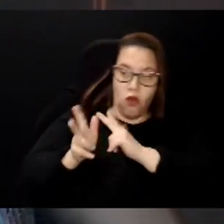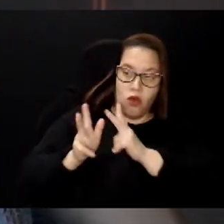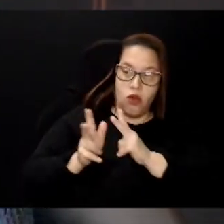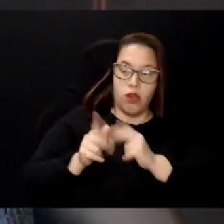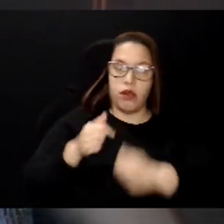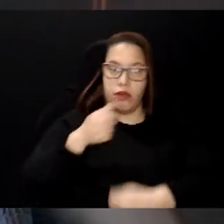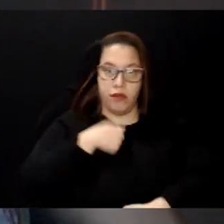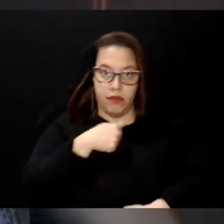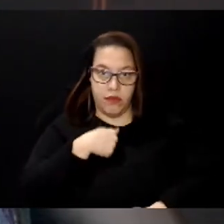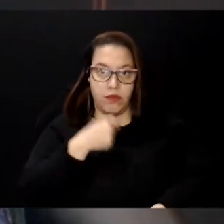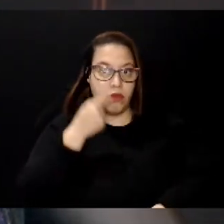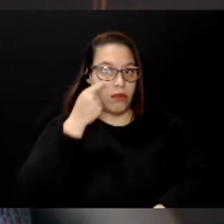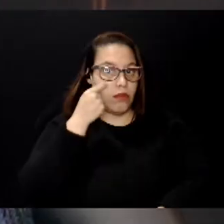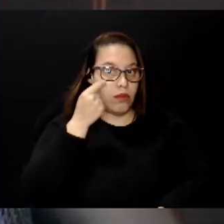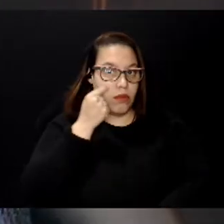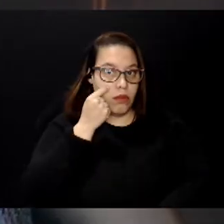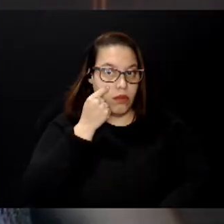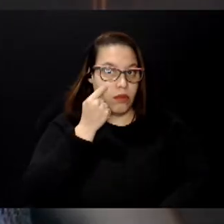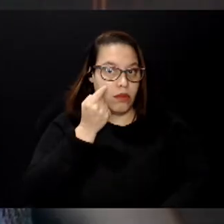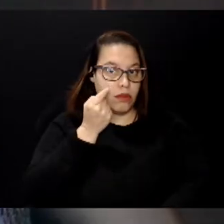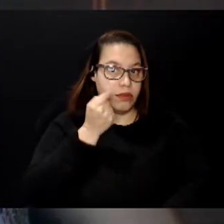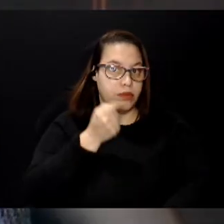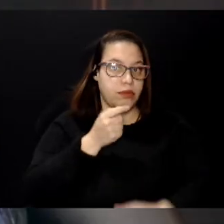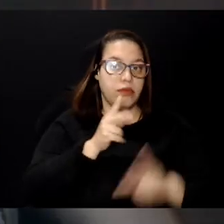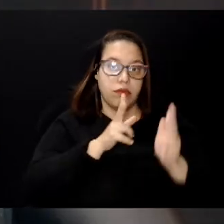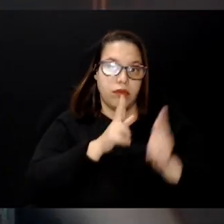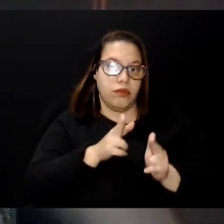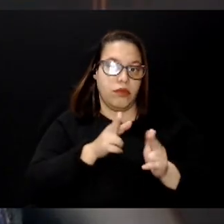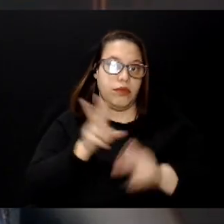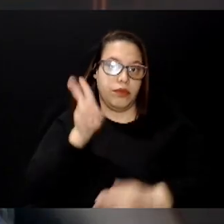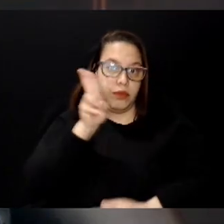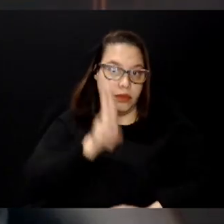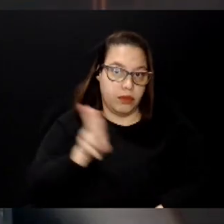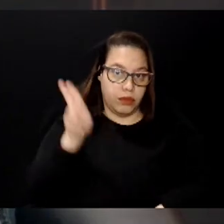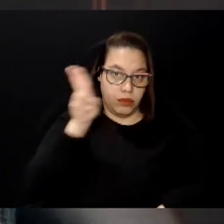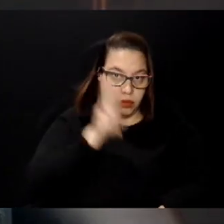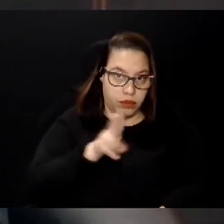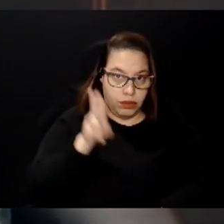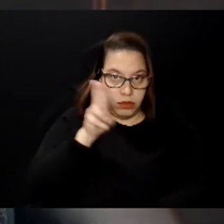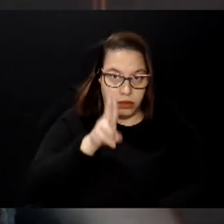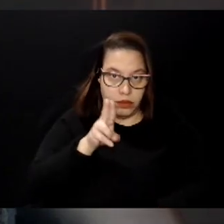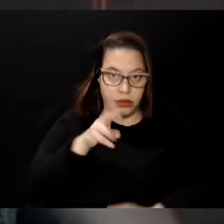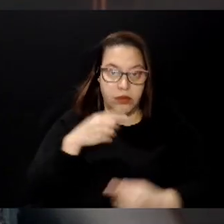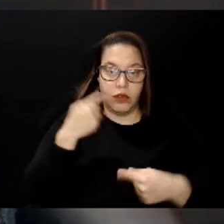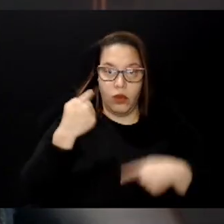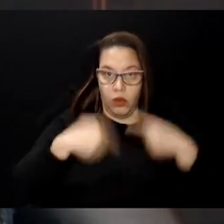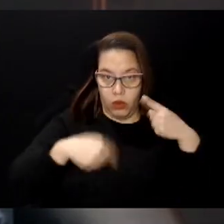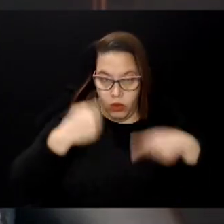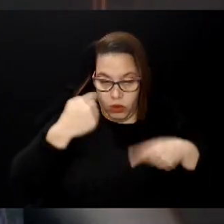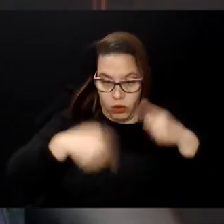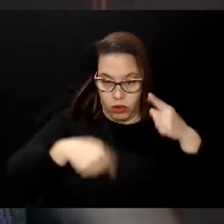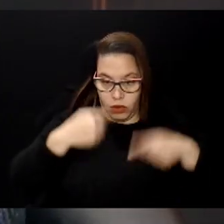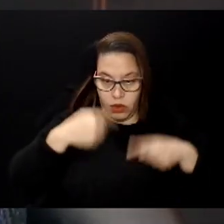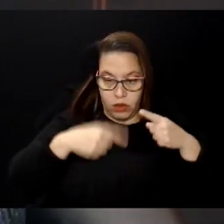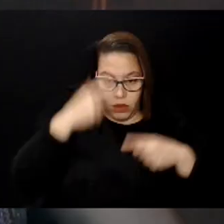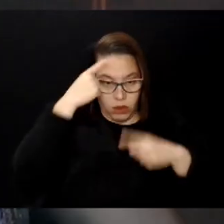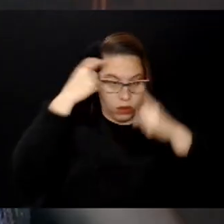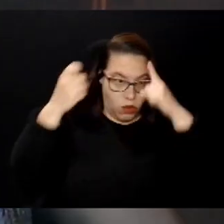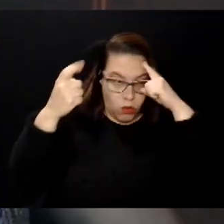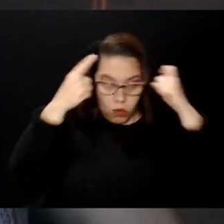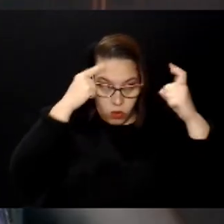vejo? Da mesma forma que eu uso para debater com uma IA um